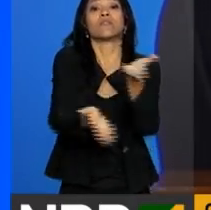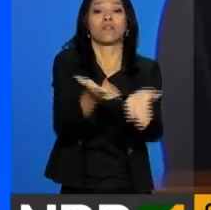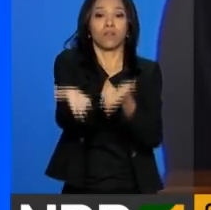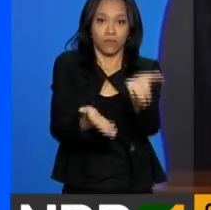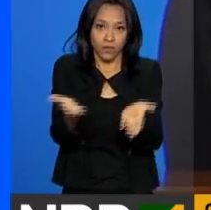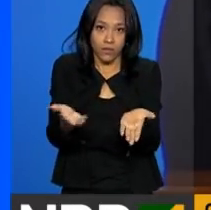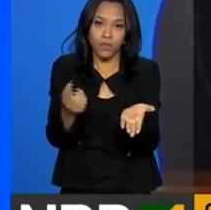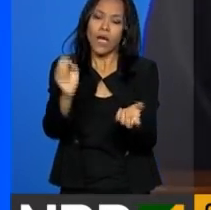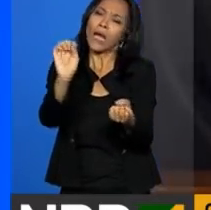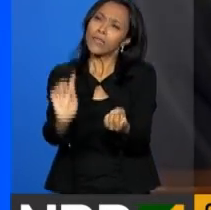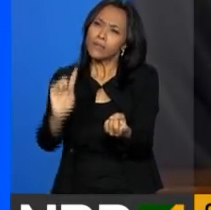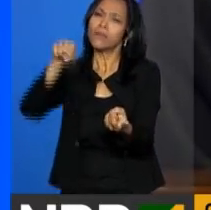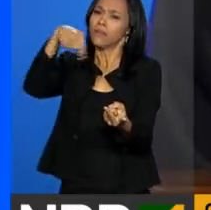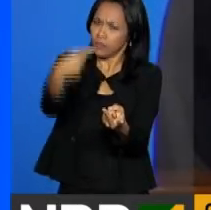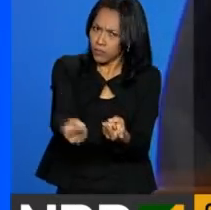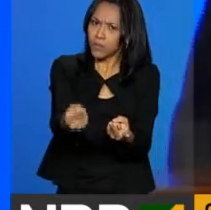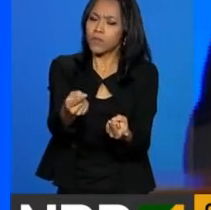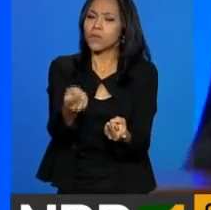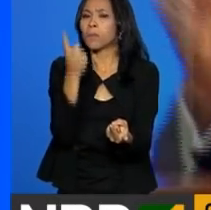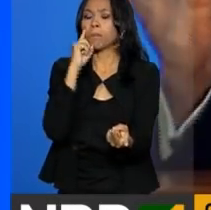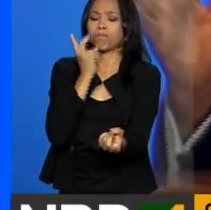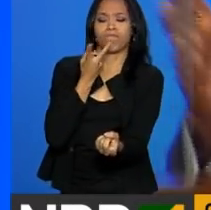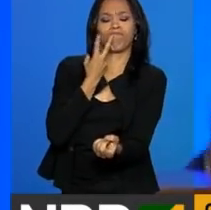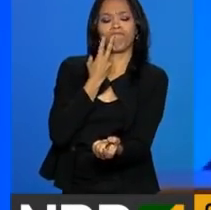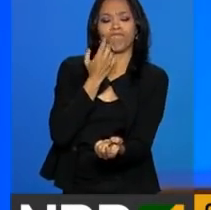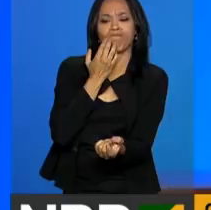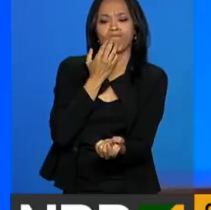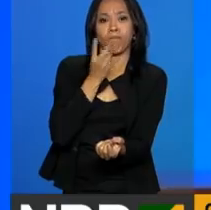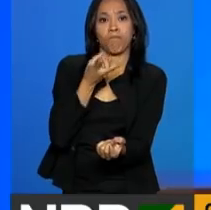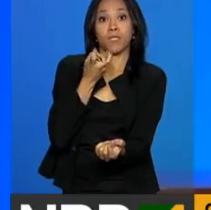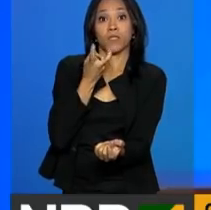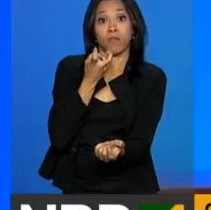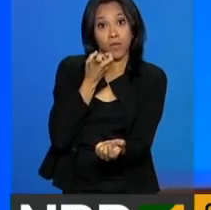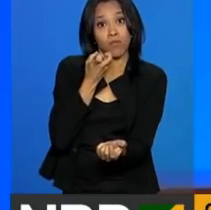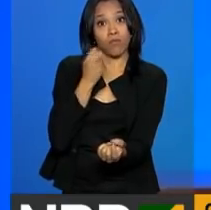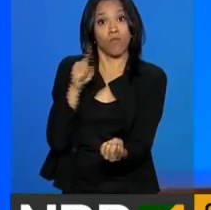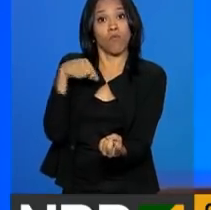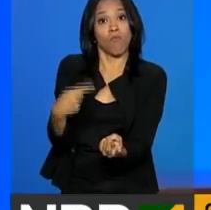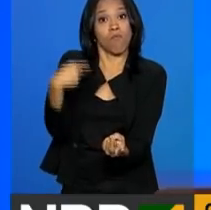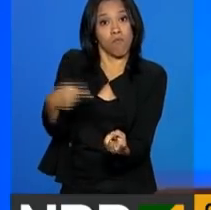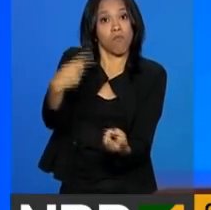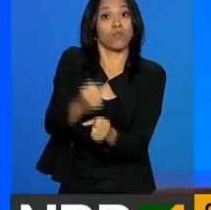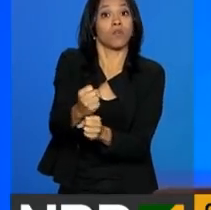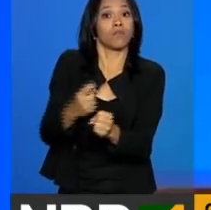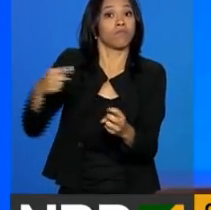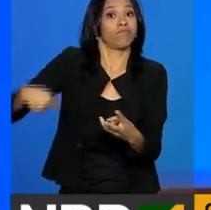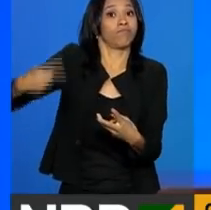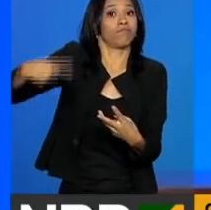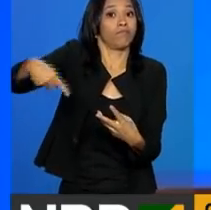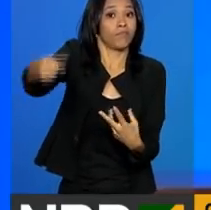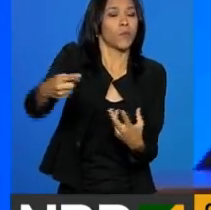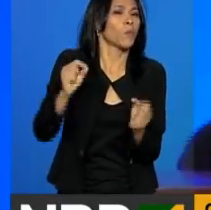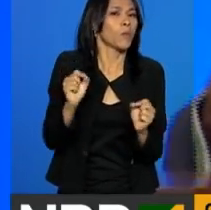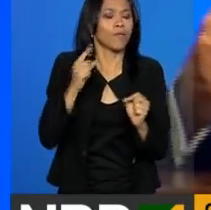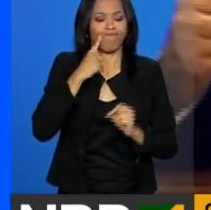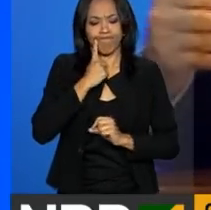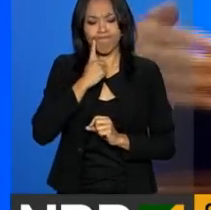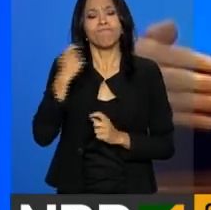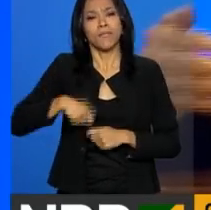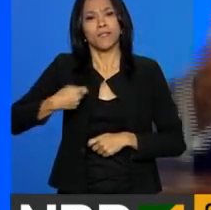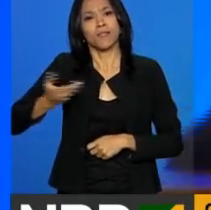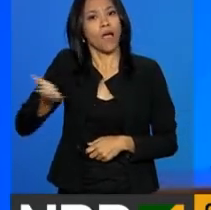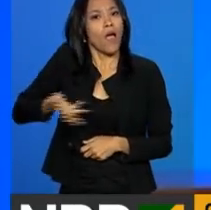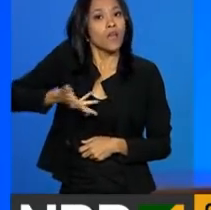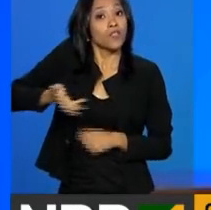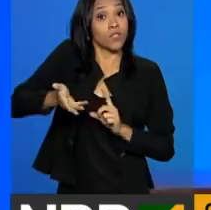mais adiante não é verificou-se pelas constituições subseqüentes verificou-se que era preciso agilizar ainda mais